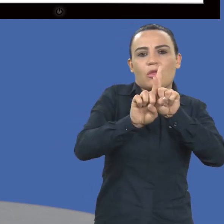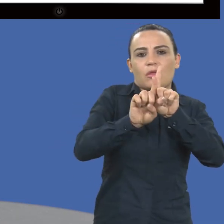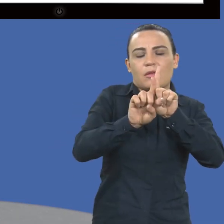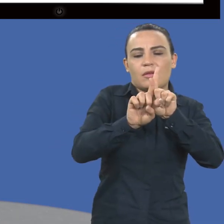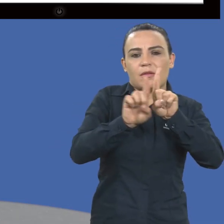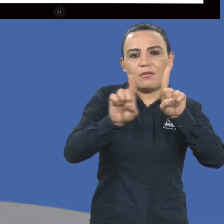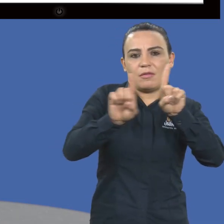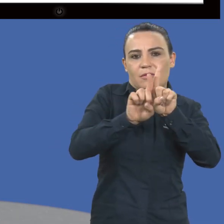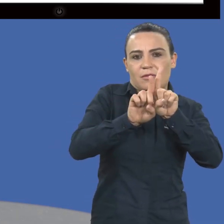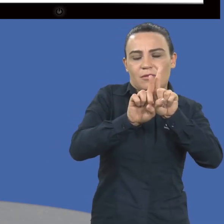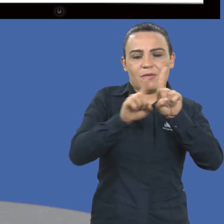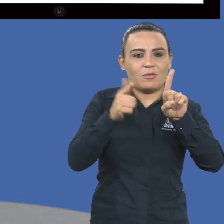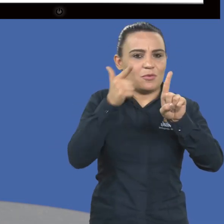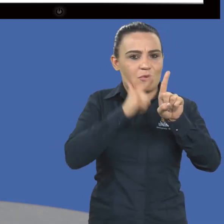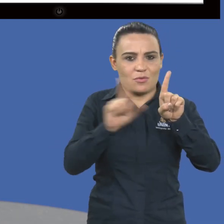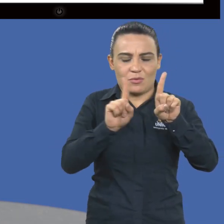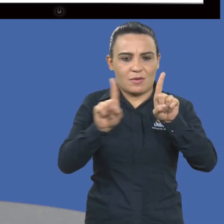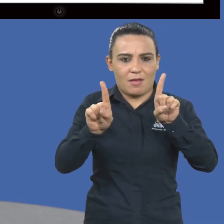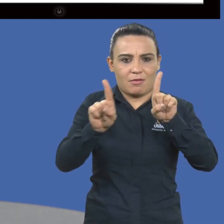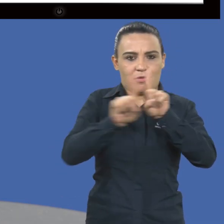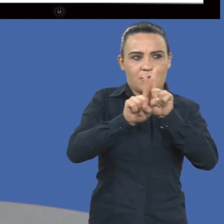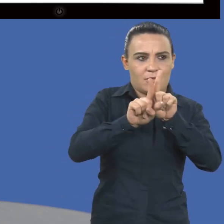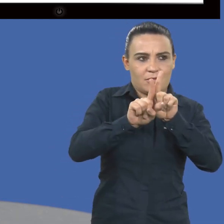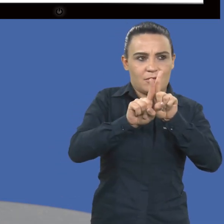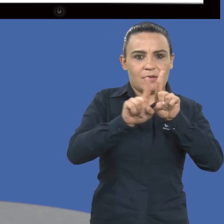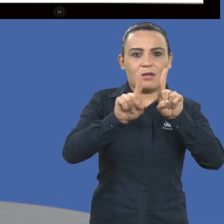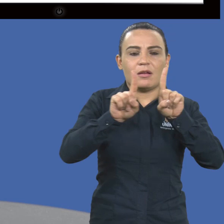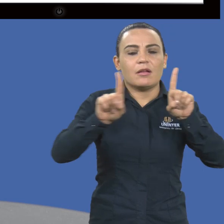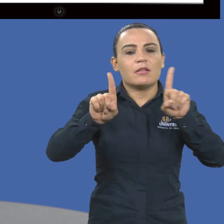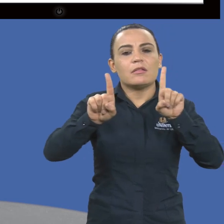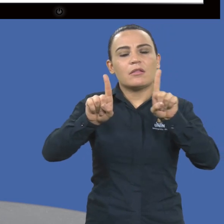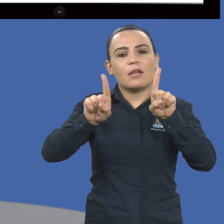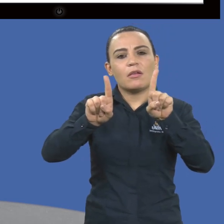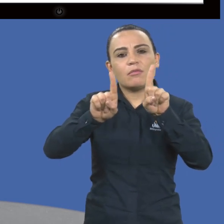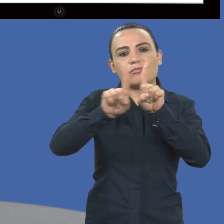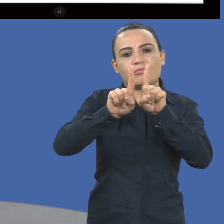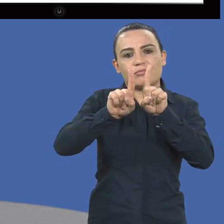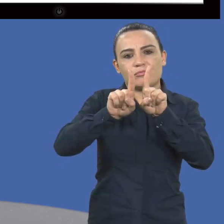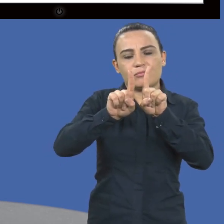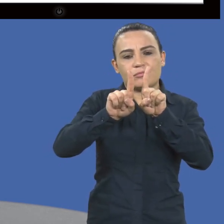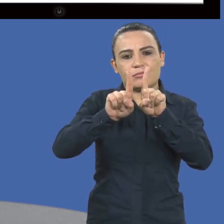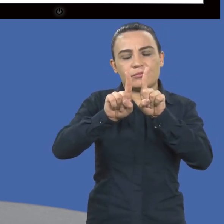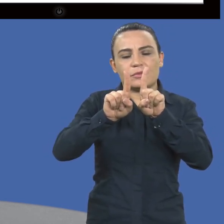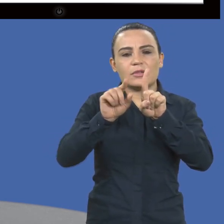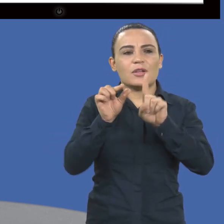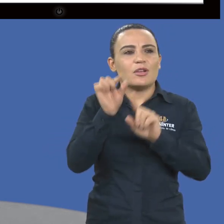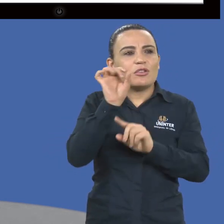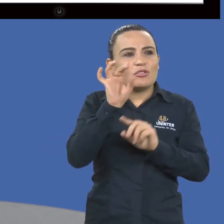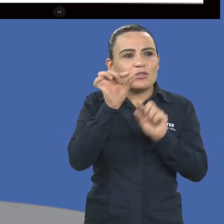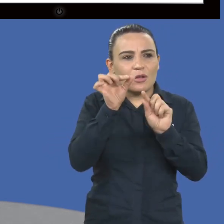uma fusão do centrômero. E daí você mantém